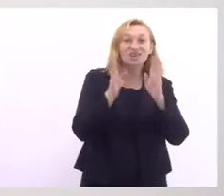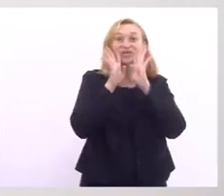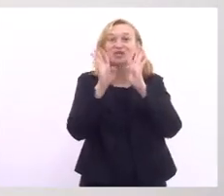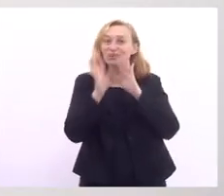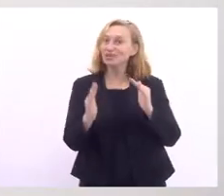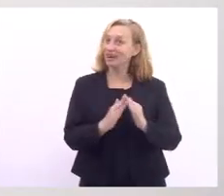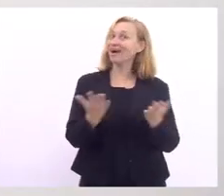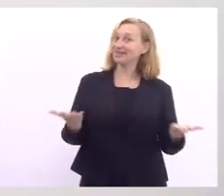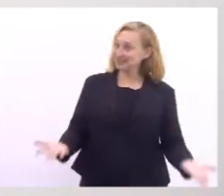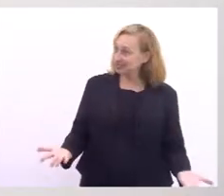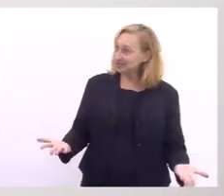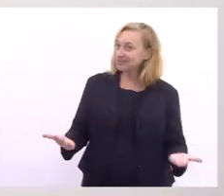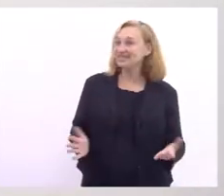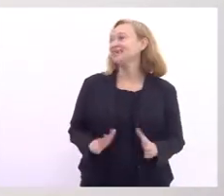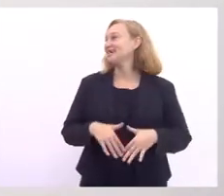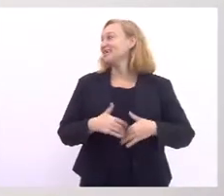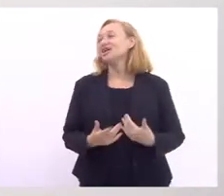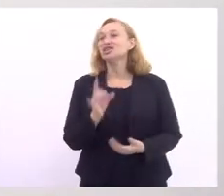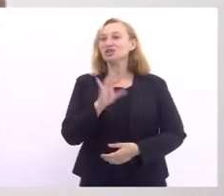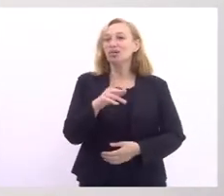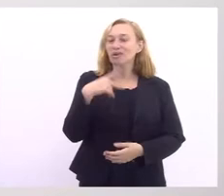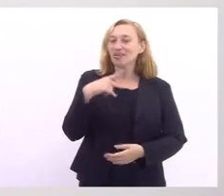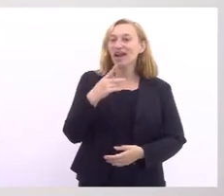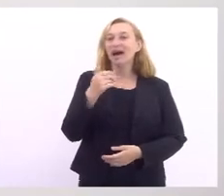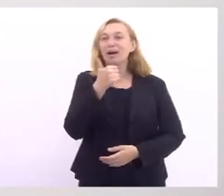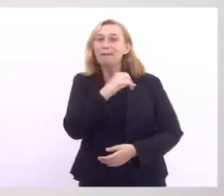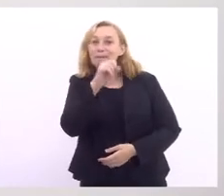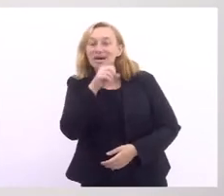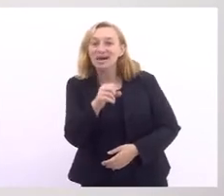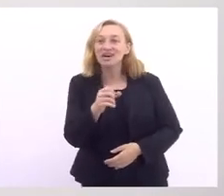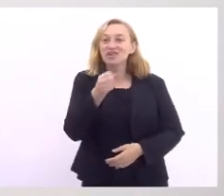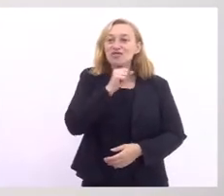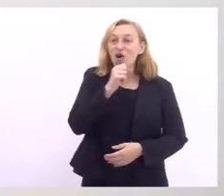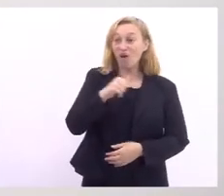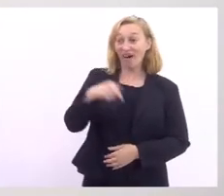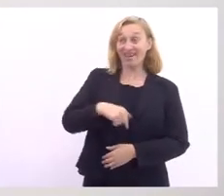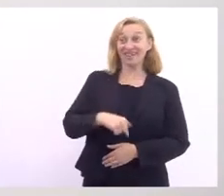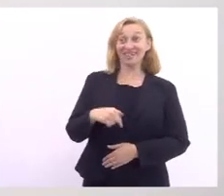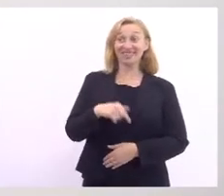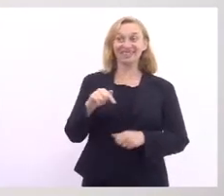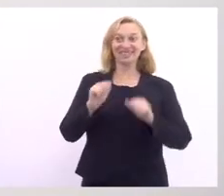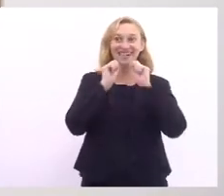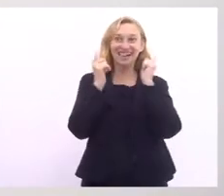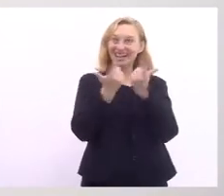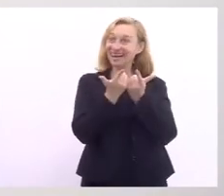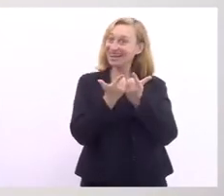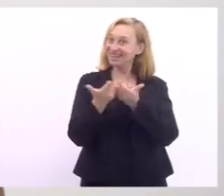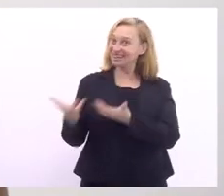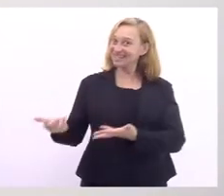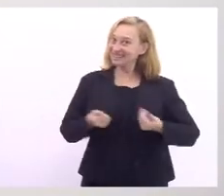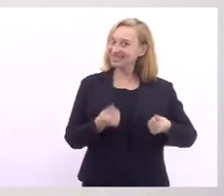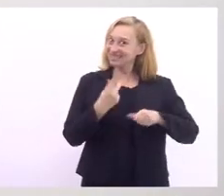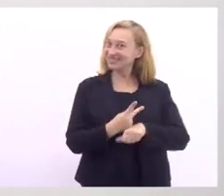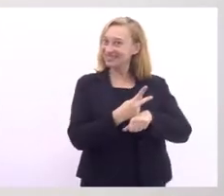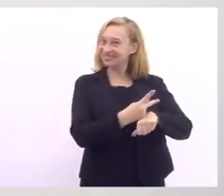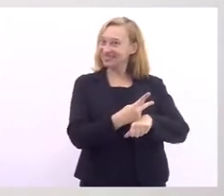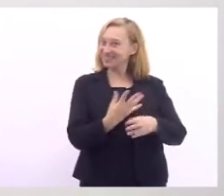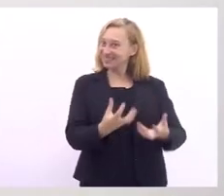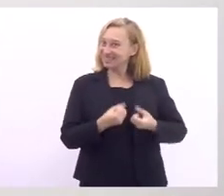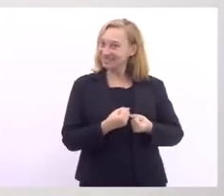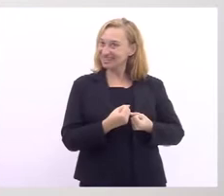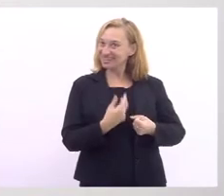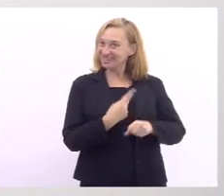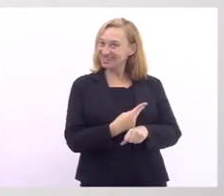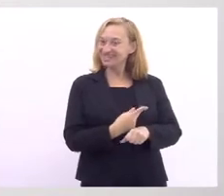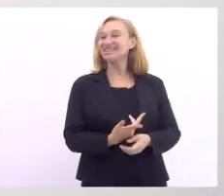casa e enfim só para dizer mãe e vó tô aqui com a casa na alerj estão recebendo a nossa primeira medalha Tiradentes